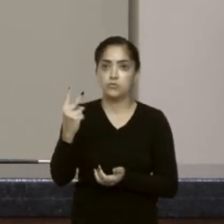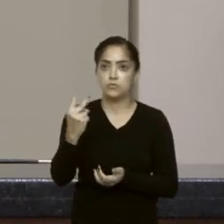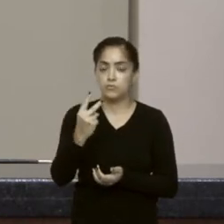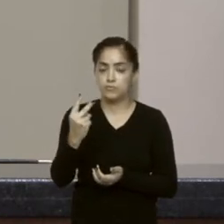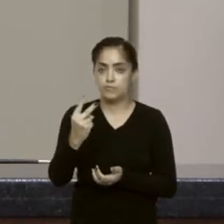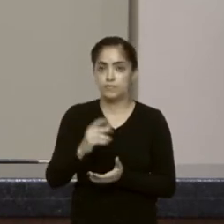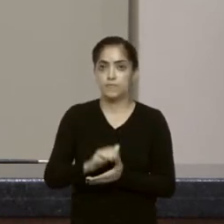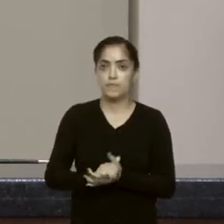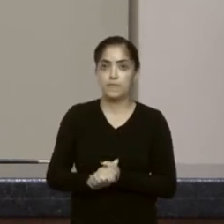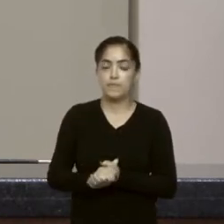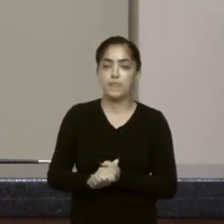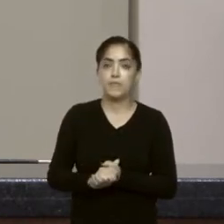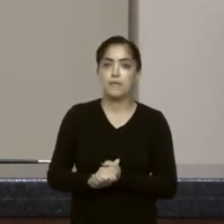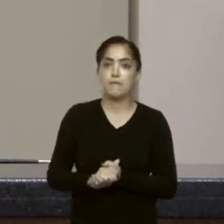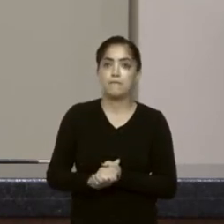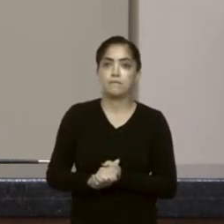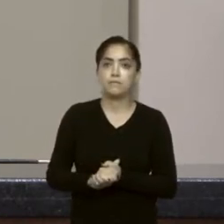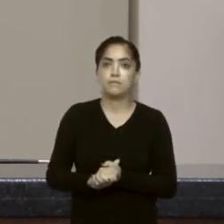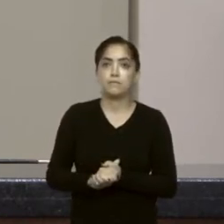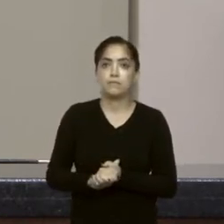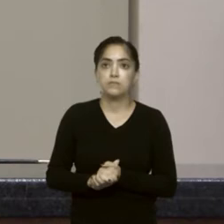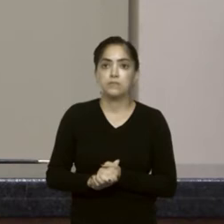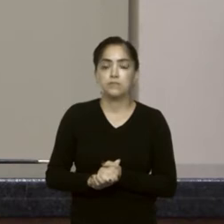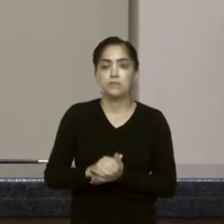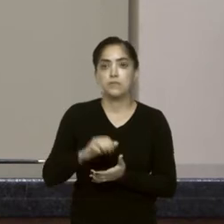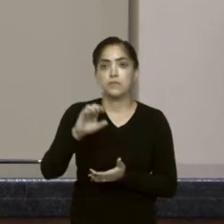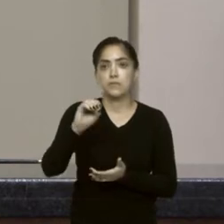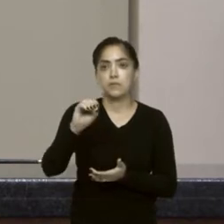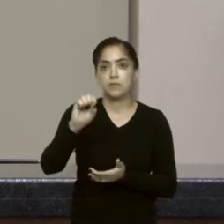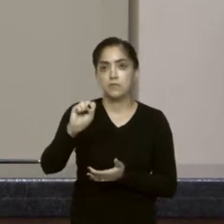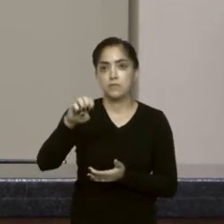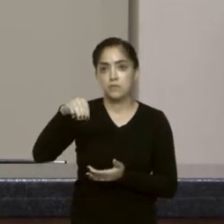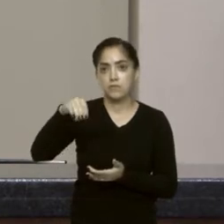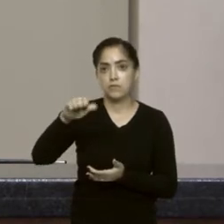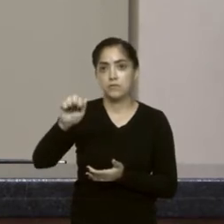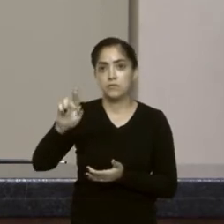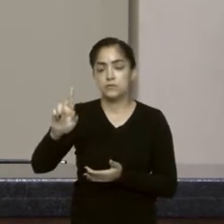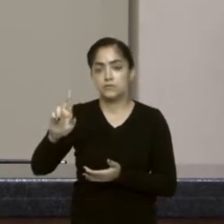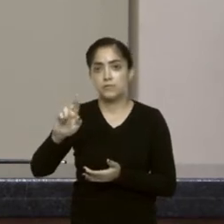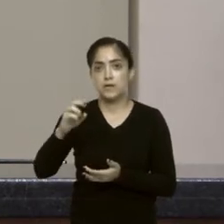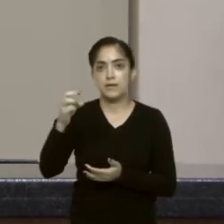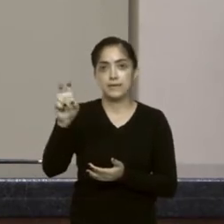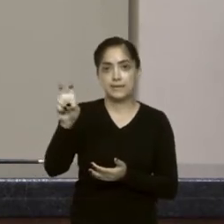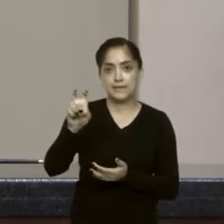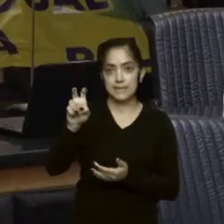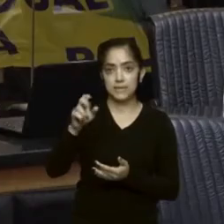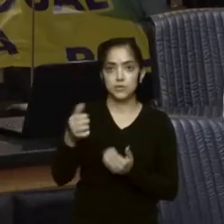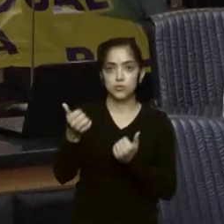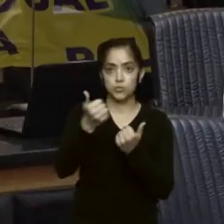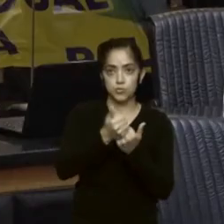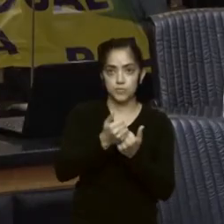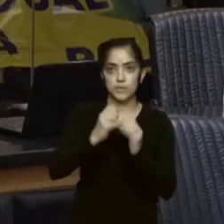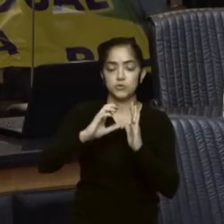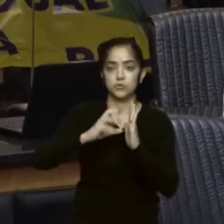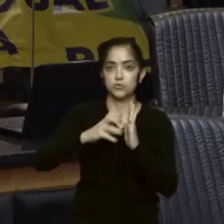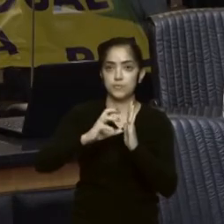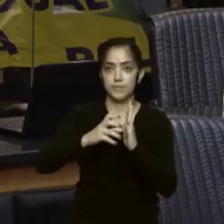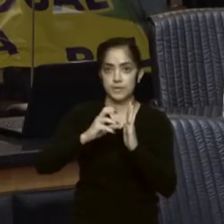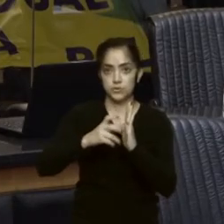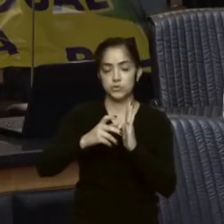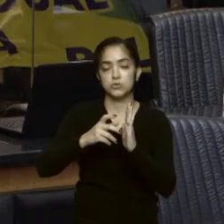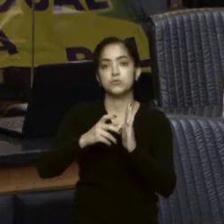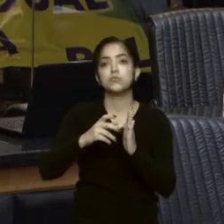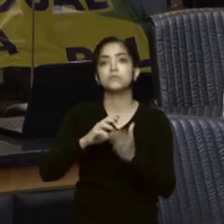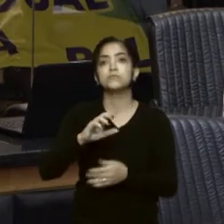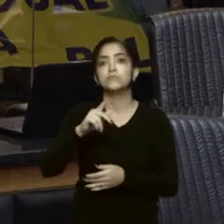21/2022. Convoca o cidadão Osmar Vicentino, quinto suplente do Partido Social Liberal,